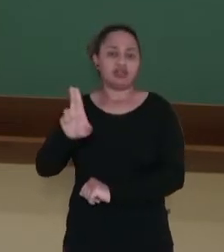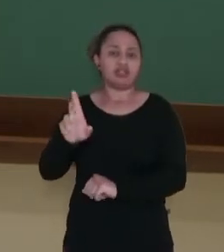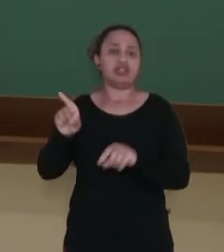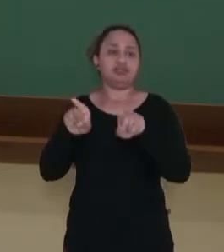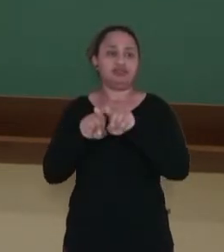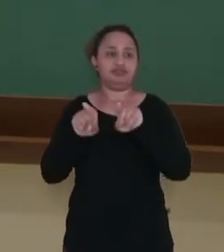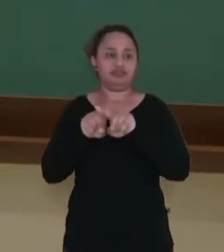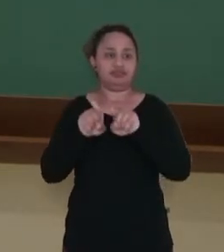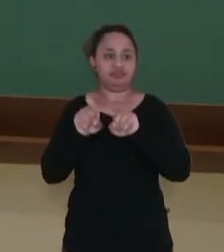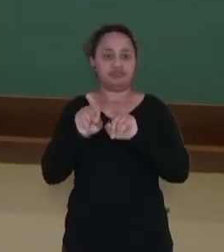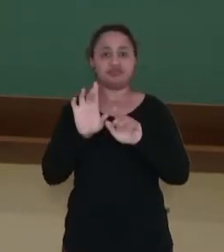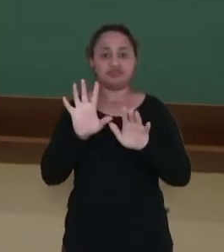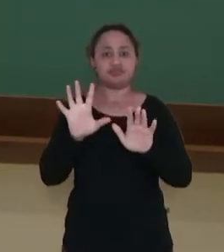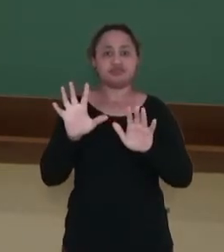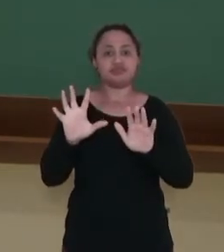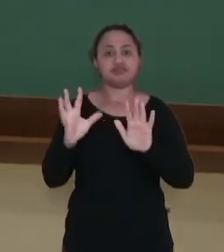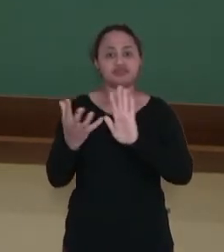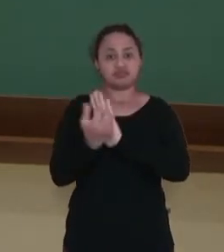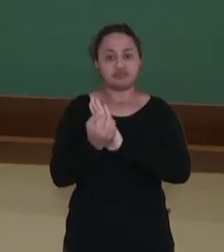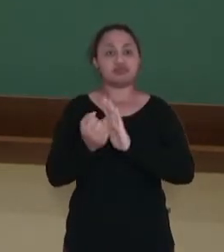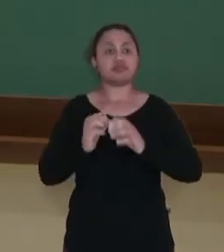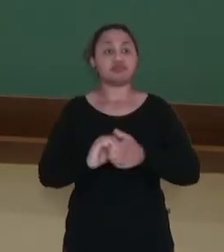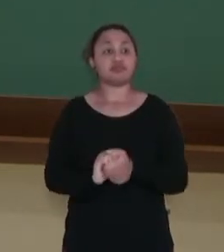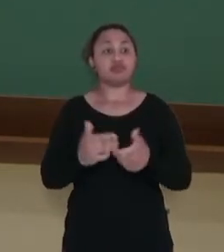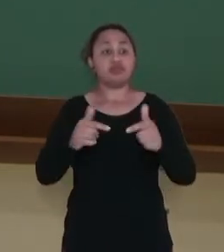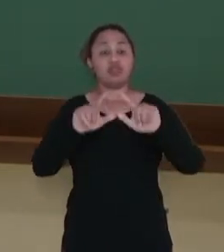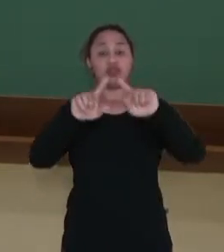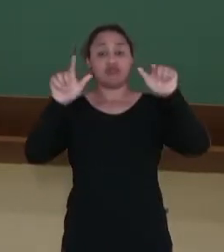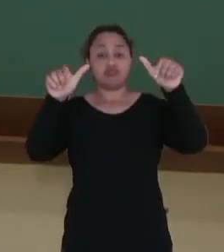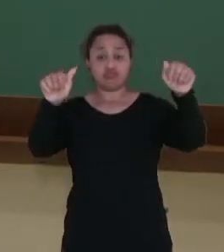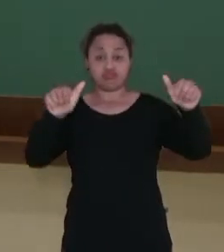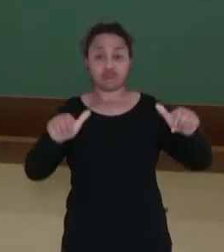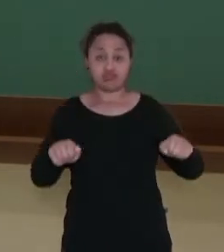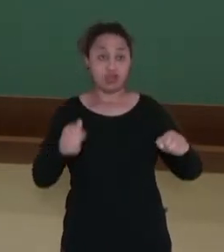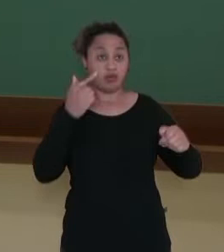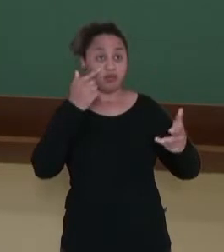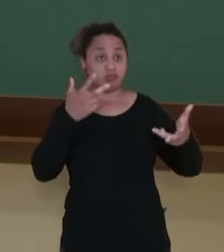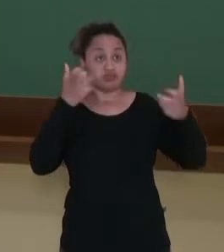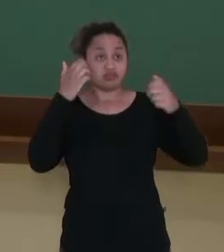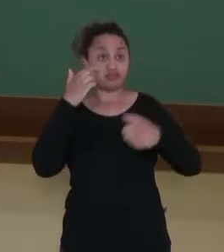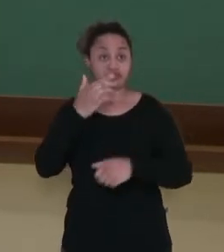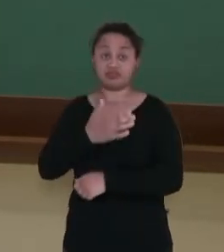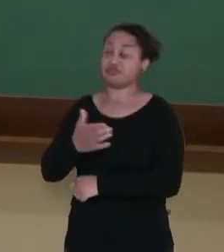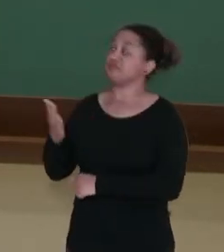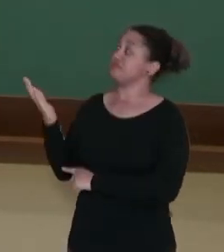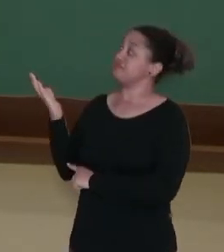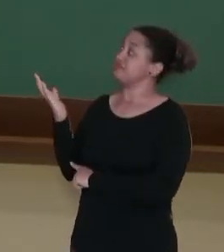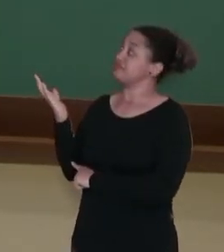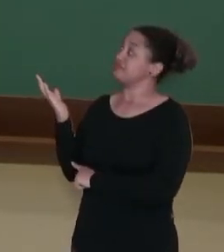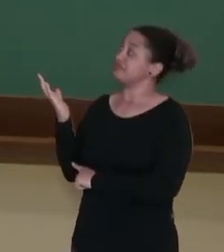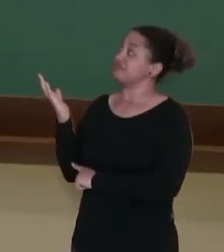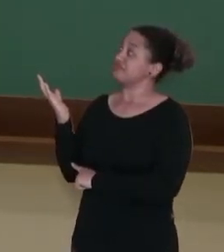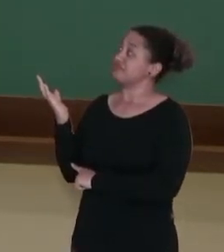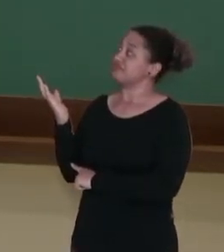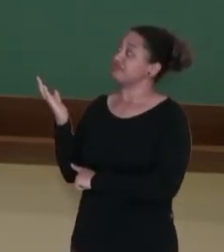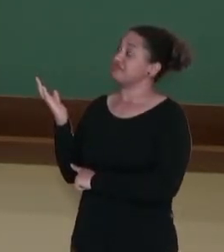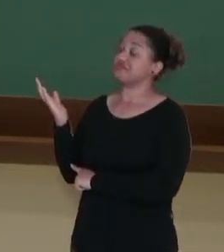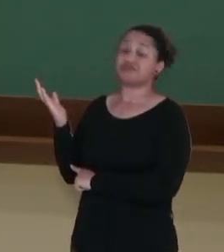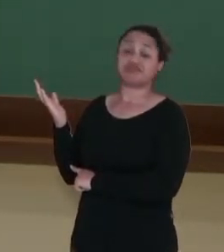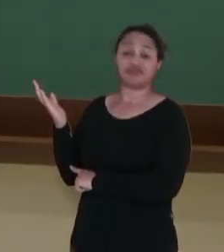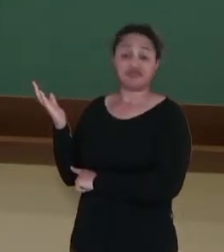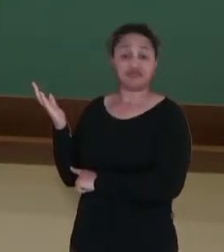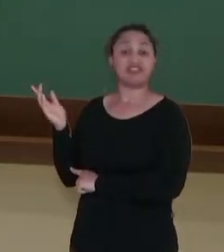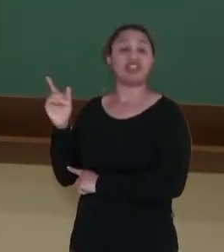também. Vamos à leitura aqui deste cartaz de campanha. Observe, antes de lermos, que nós temos